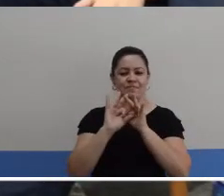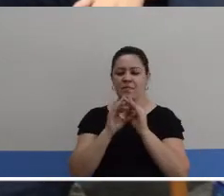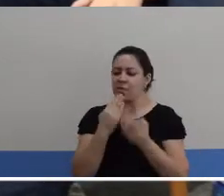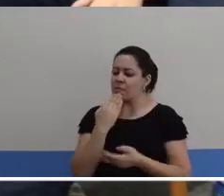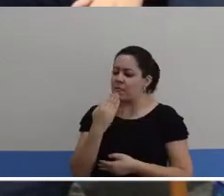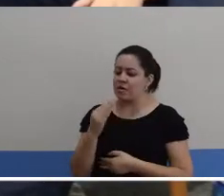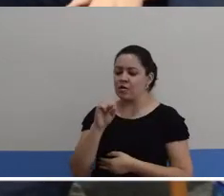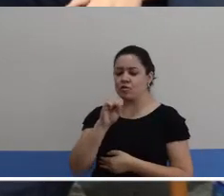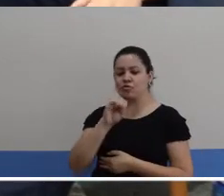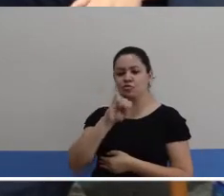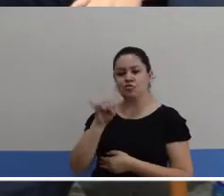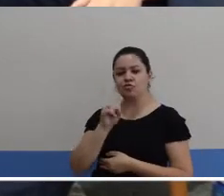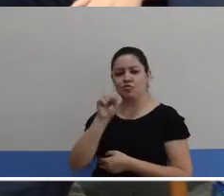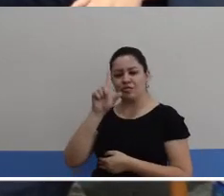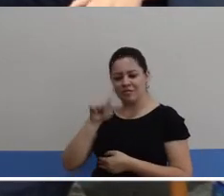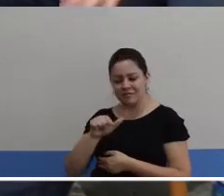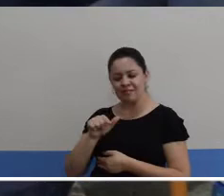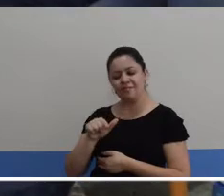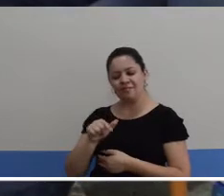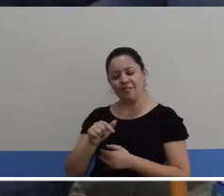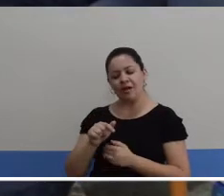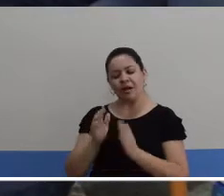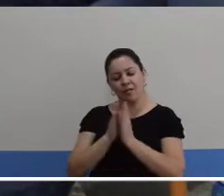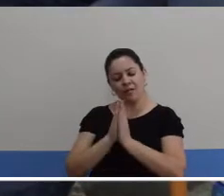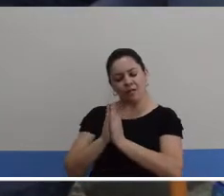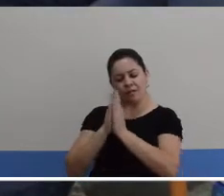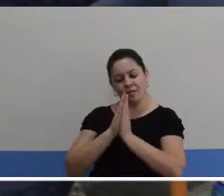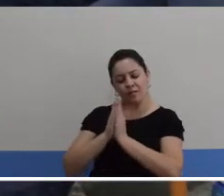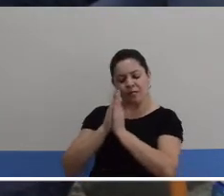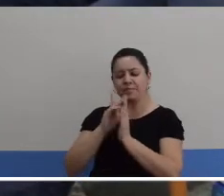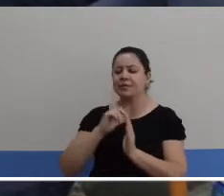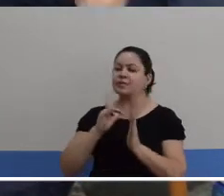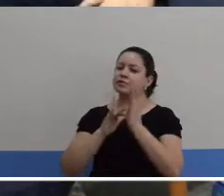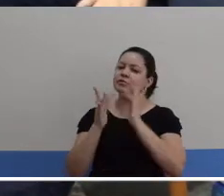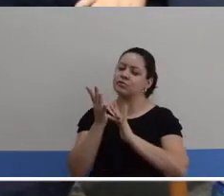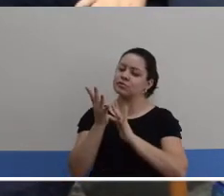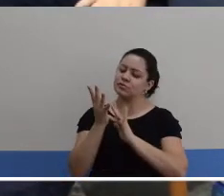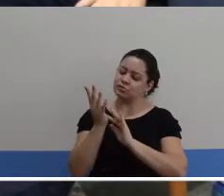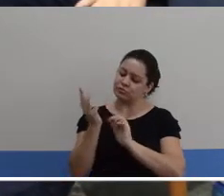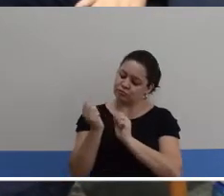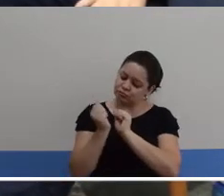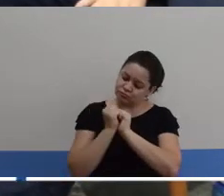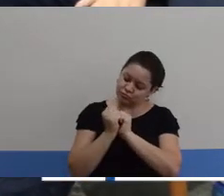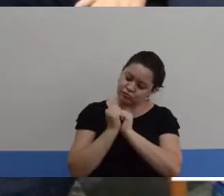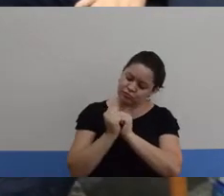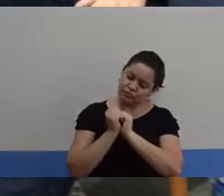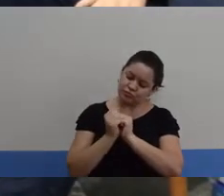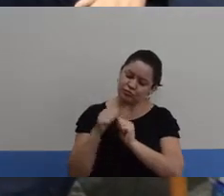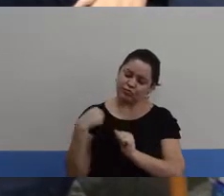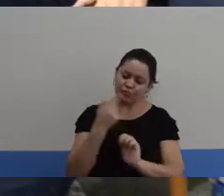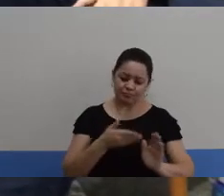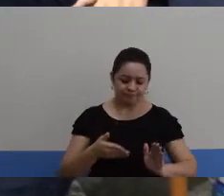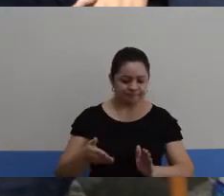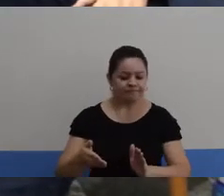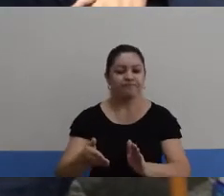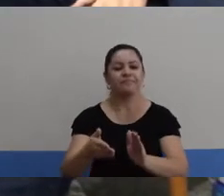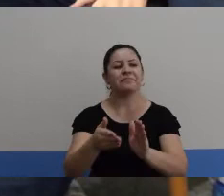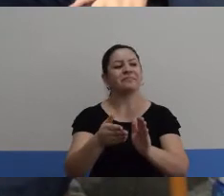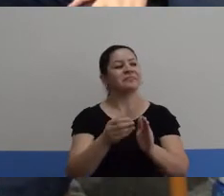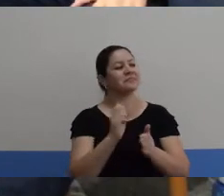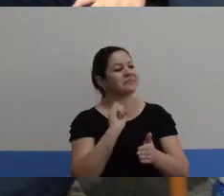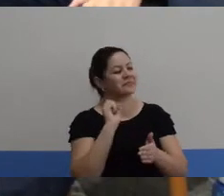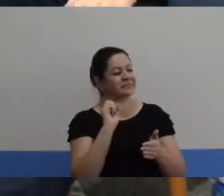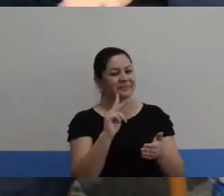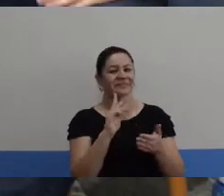conduza a oração inicial para que possamos termos esse Cristo vivo entre nós e caminharmos juntos assim. Ok,